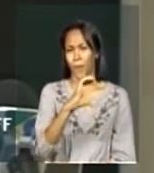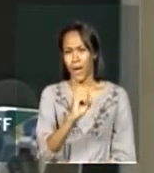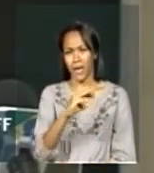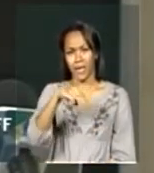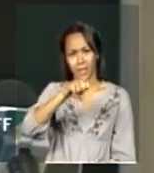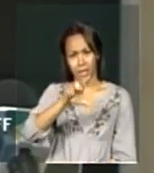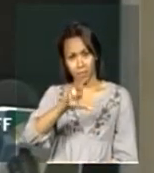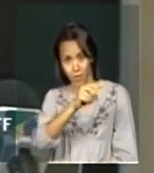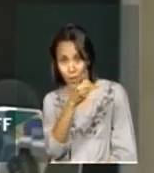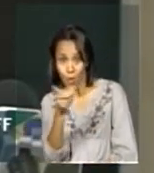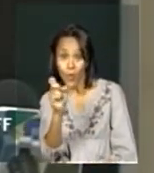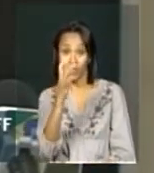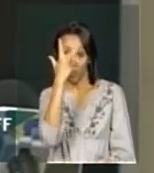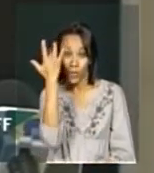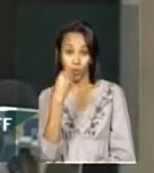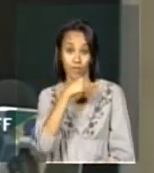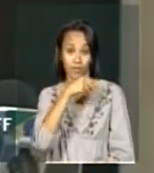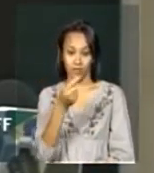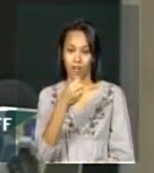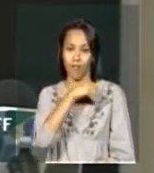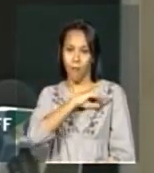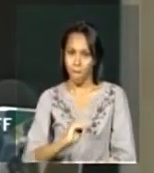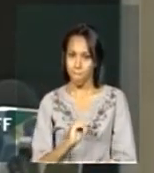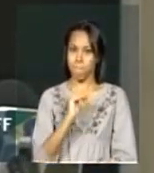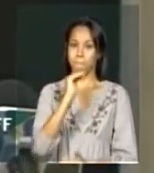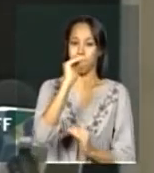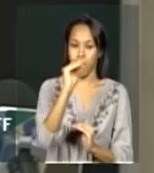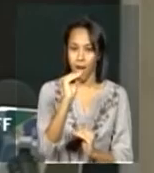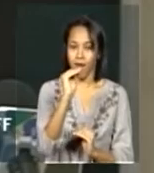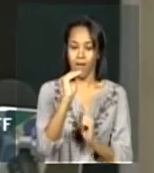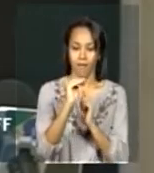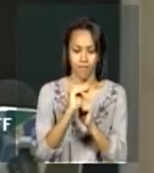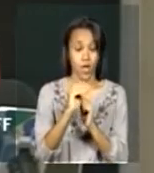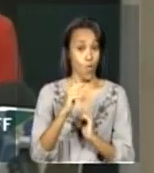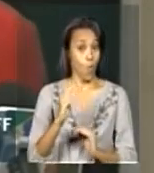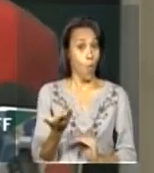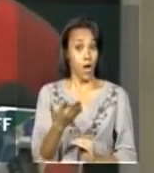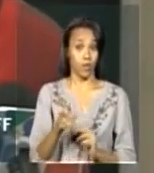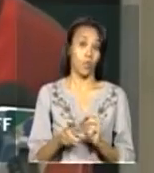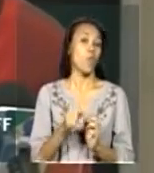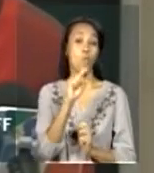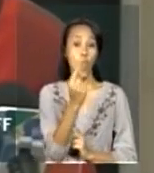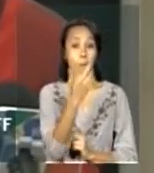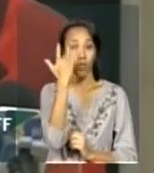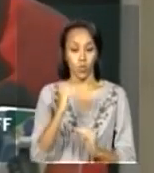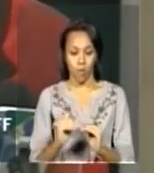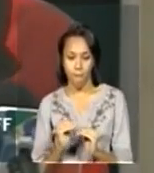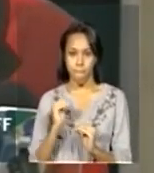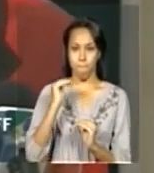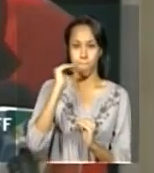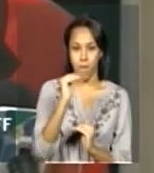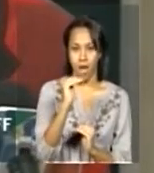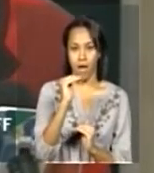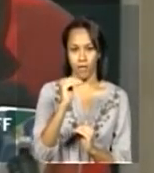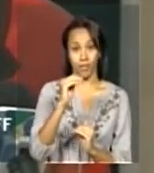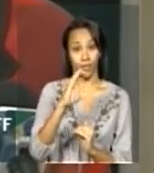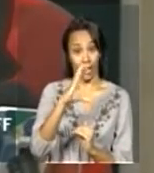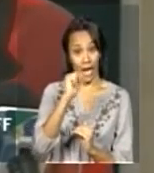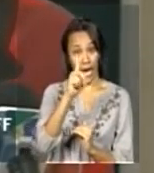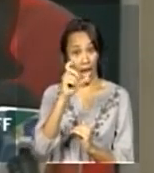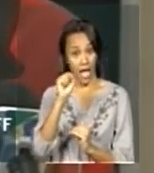a paraa classe média, né? Quando você eleva uma pessoa à classe média, ela